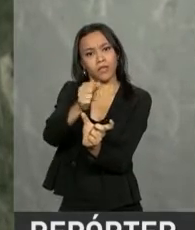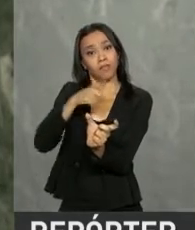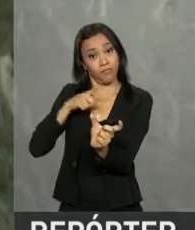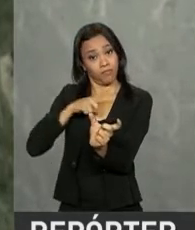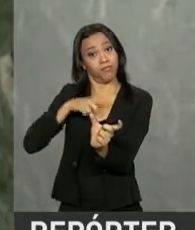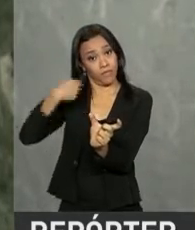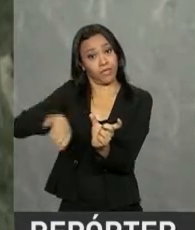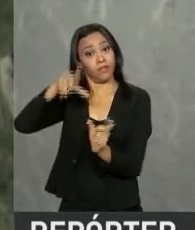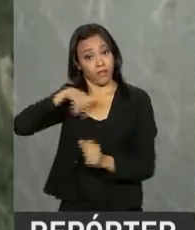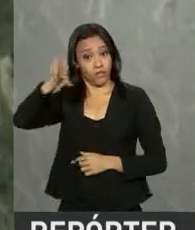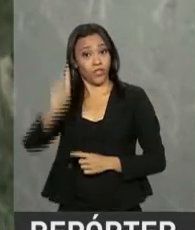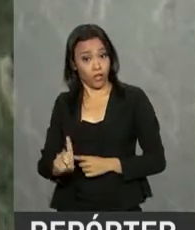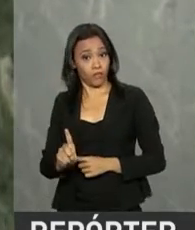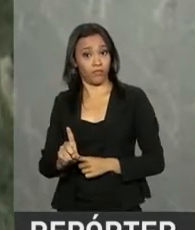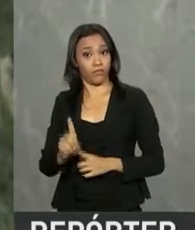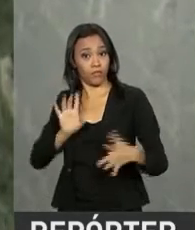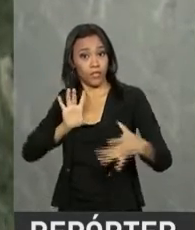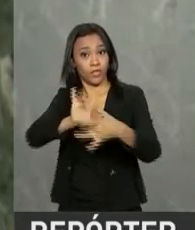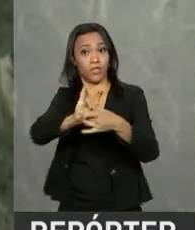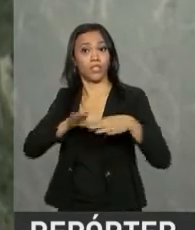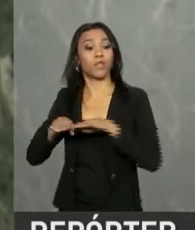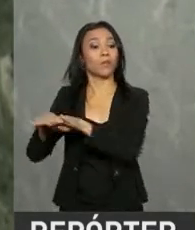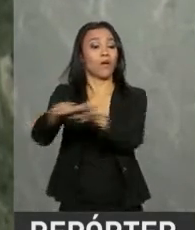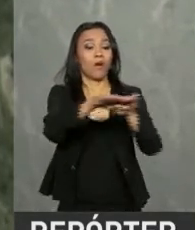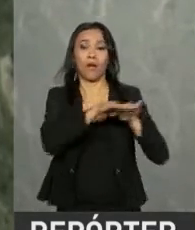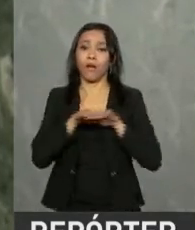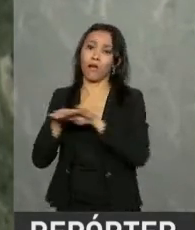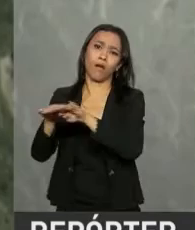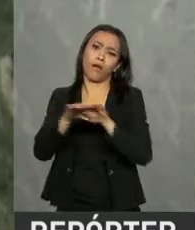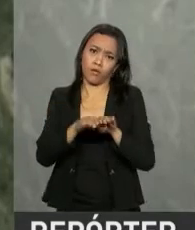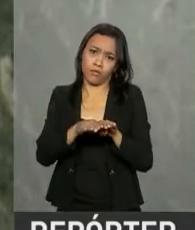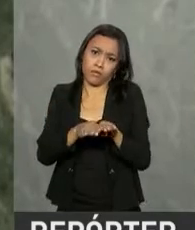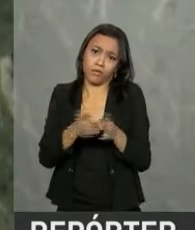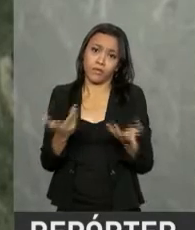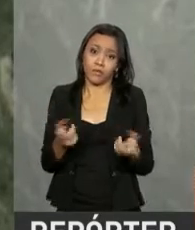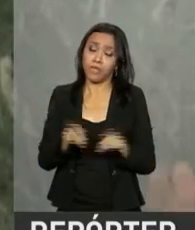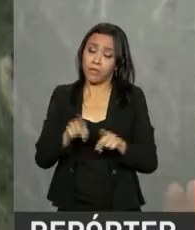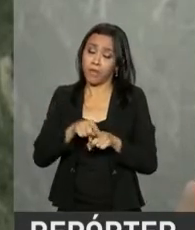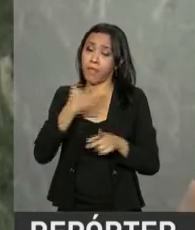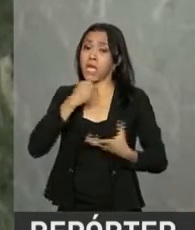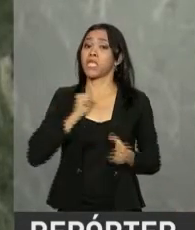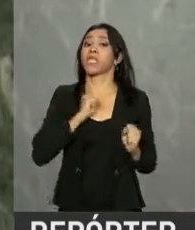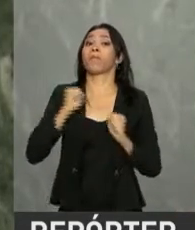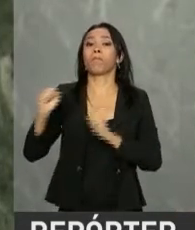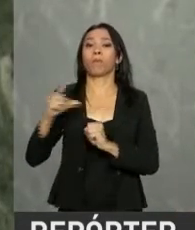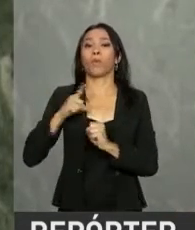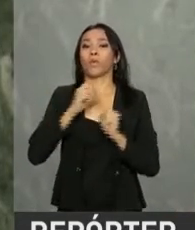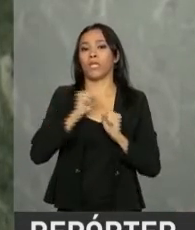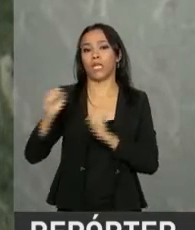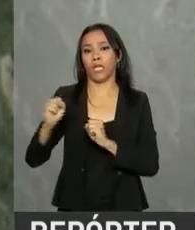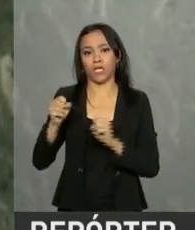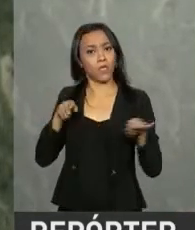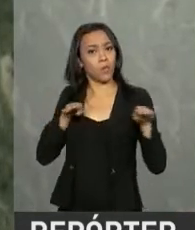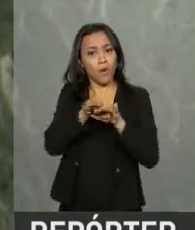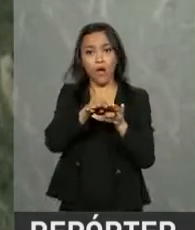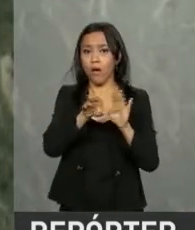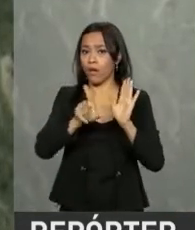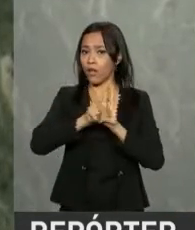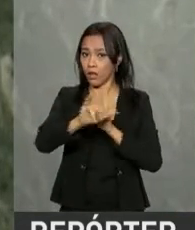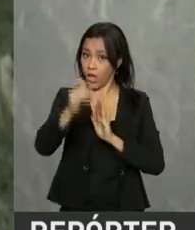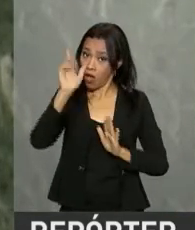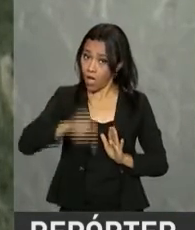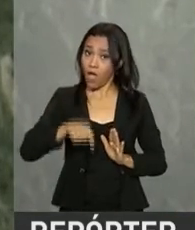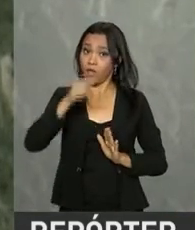Direito, sem que se aplique a todos, inclusive aos mais poderosos. É o que o Brasil mostra ao